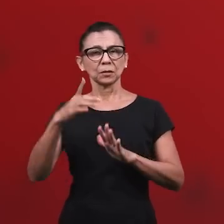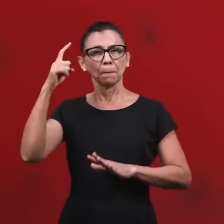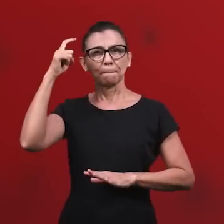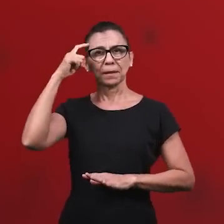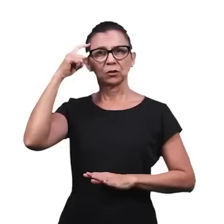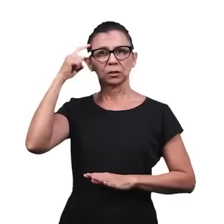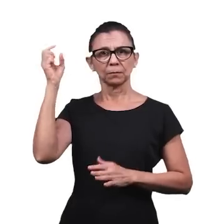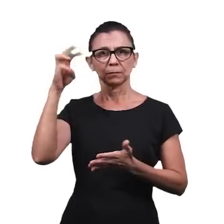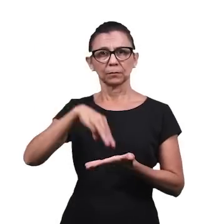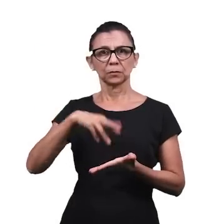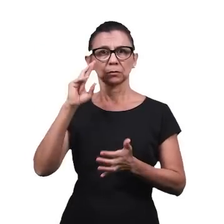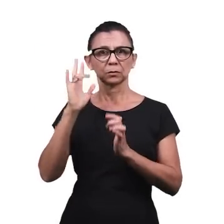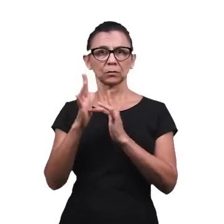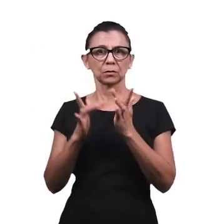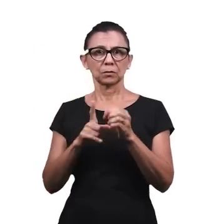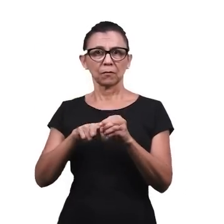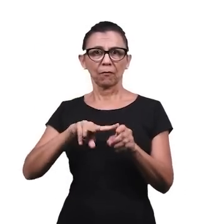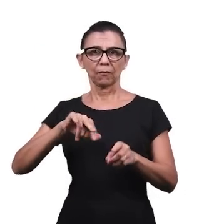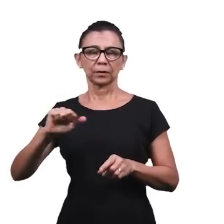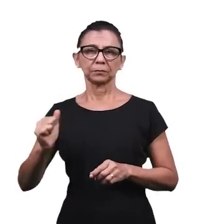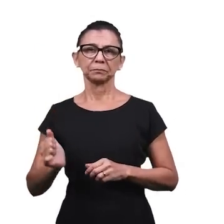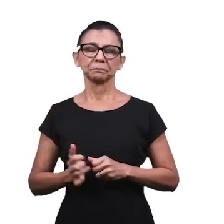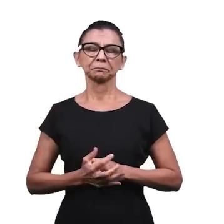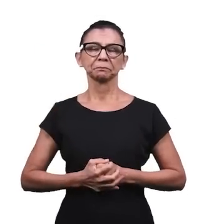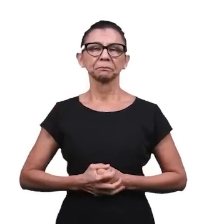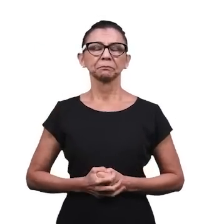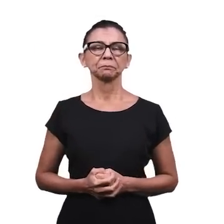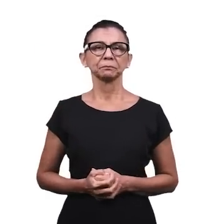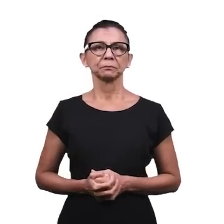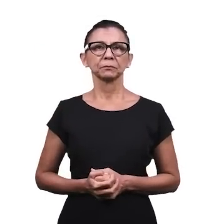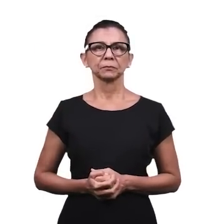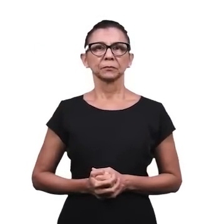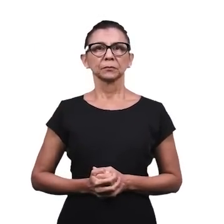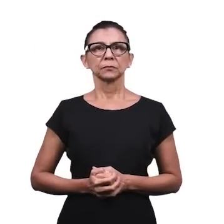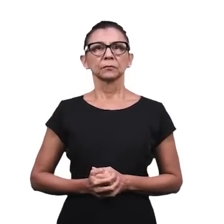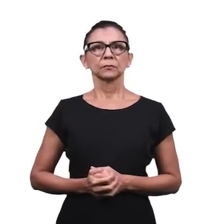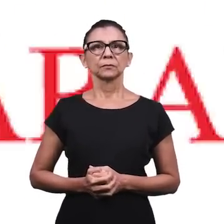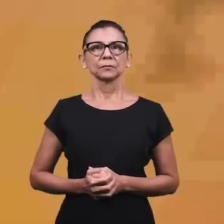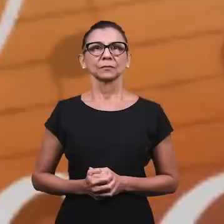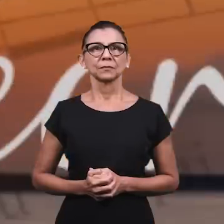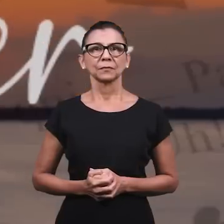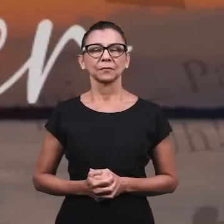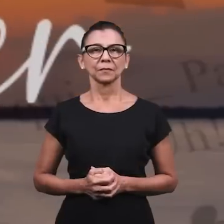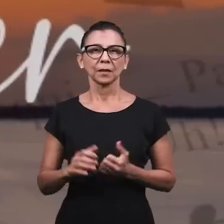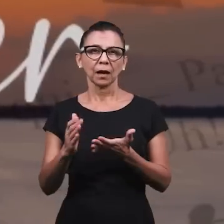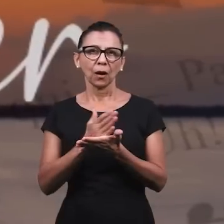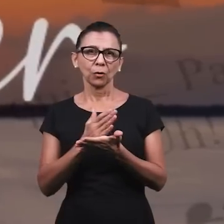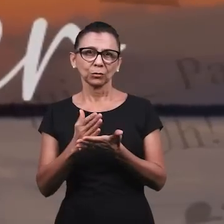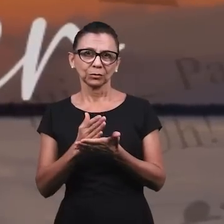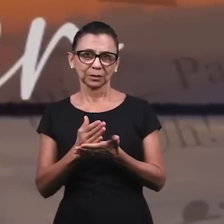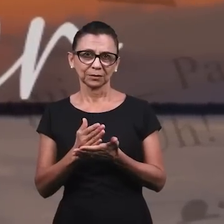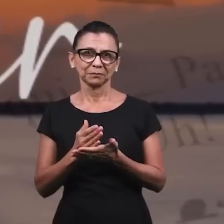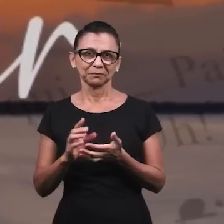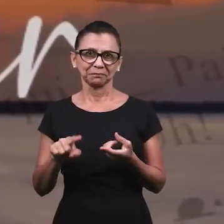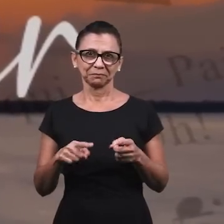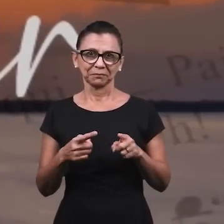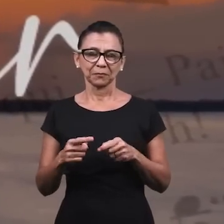quiser. Maranata, o Senhor Jesus vem! Hoje quero...